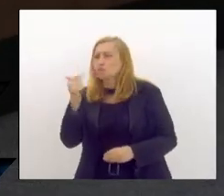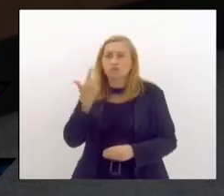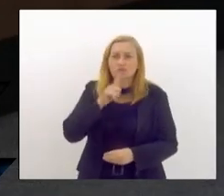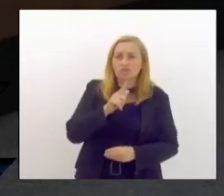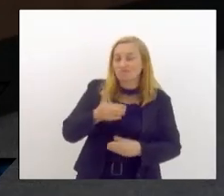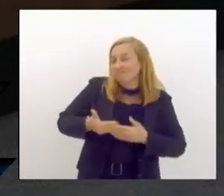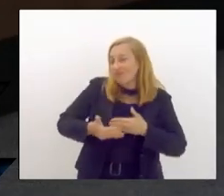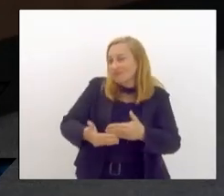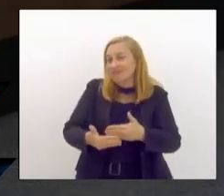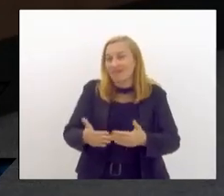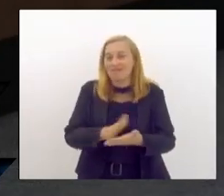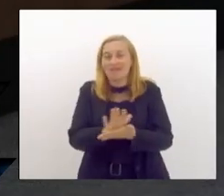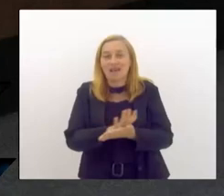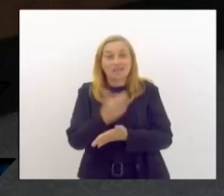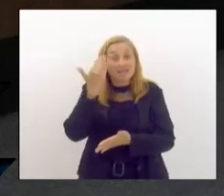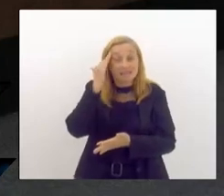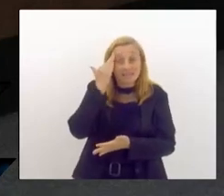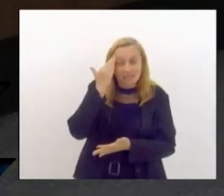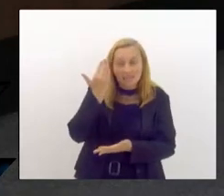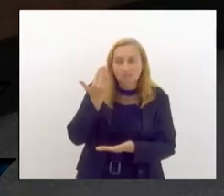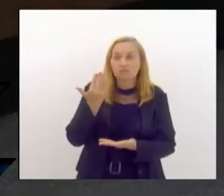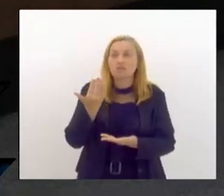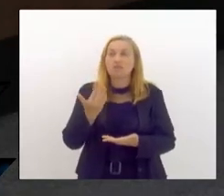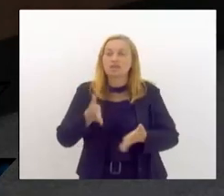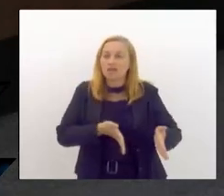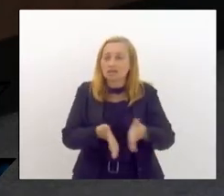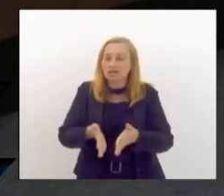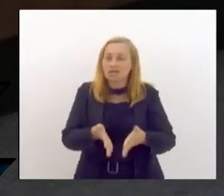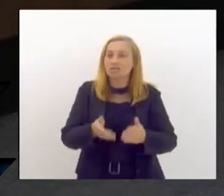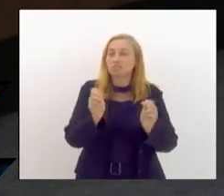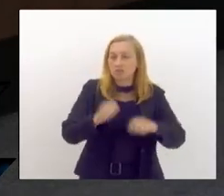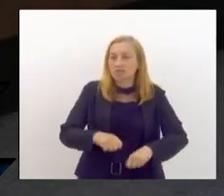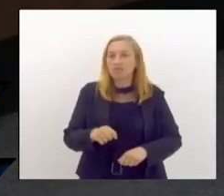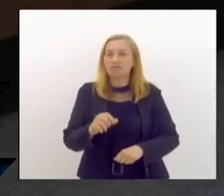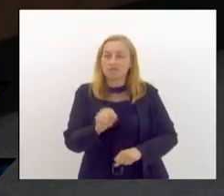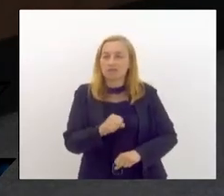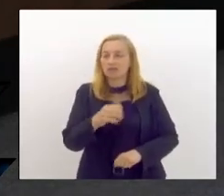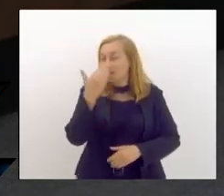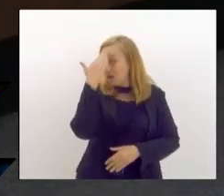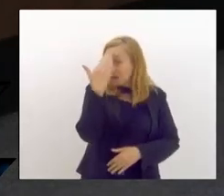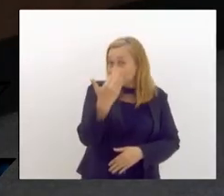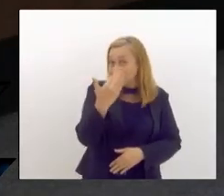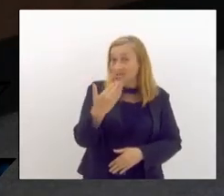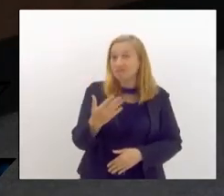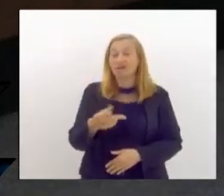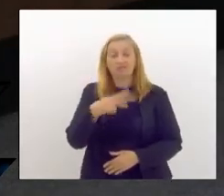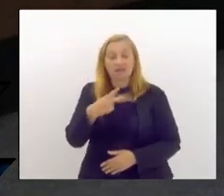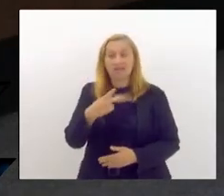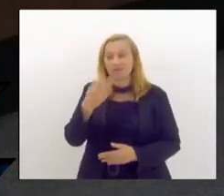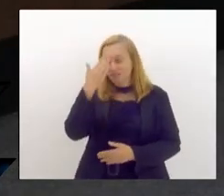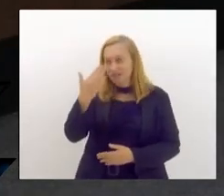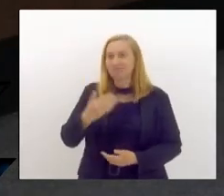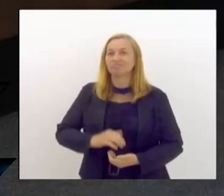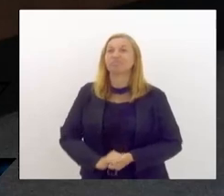conseguiríamos avançar entendendo que há possíveis caminhos. Então, eu quero só agradecer o apontamento. Obrigado.